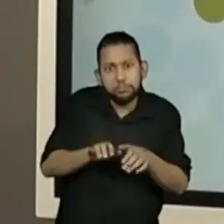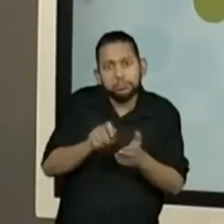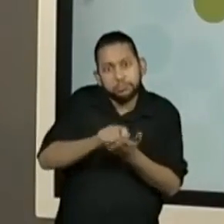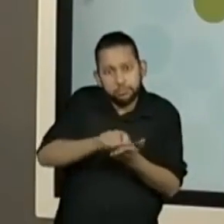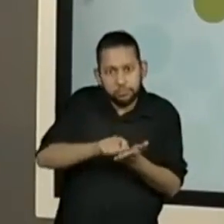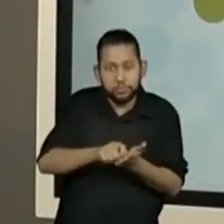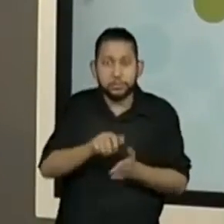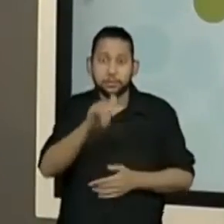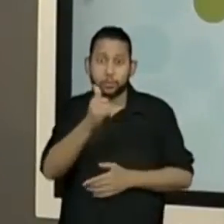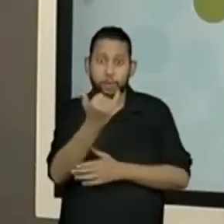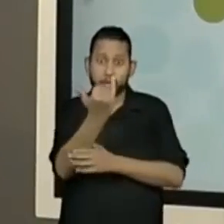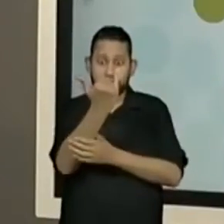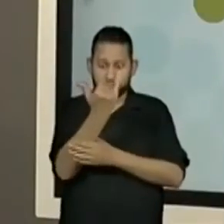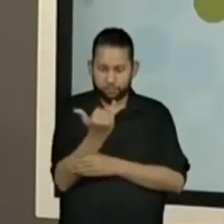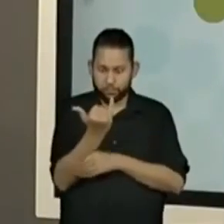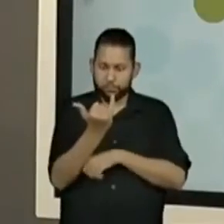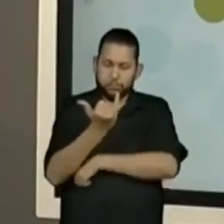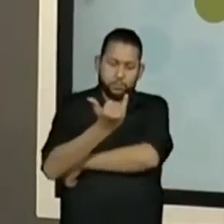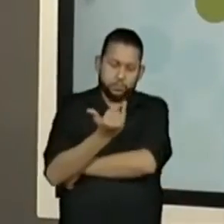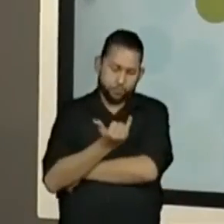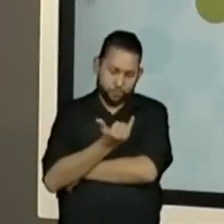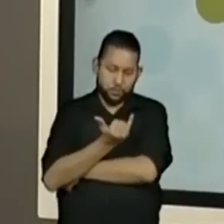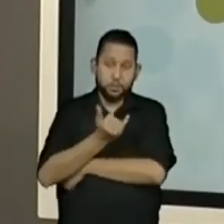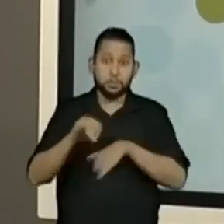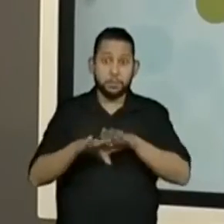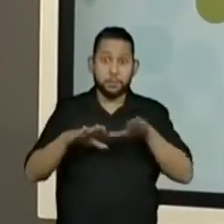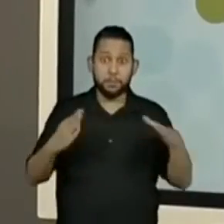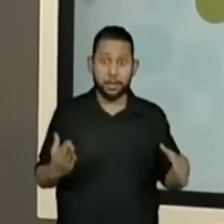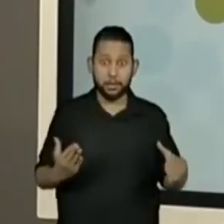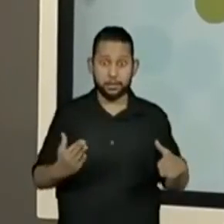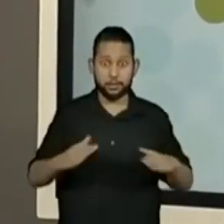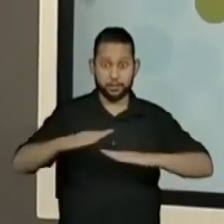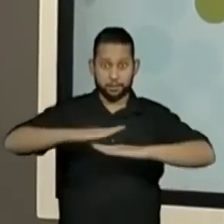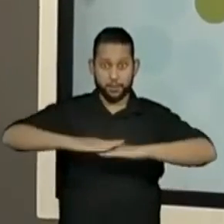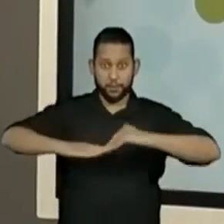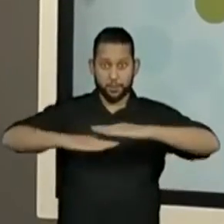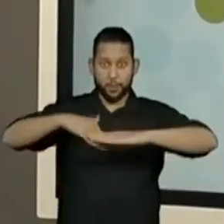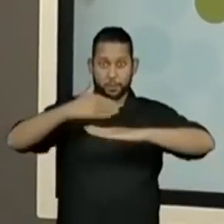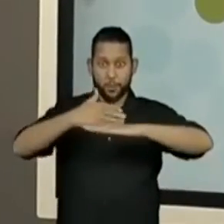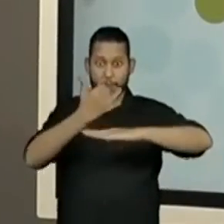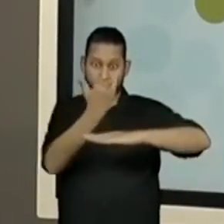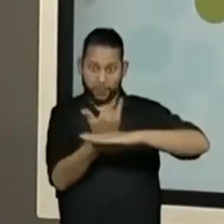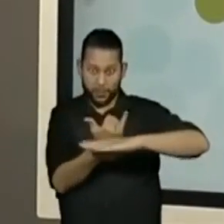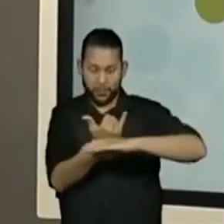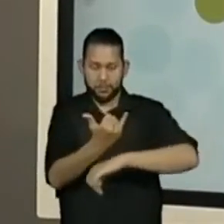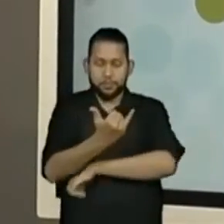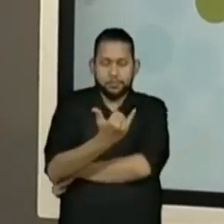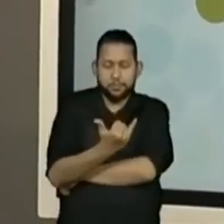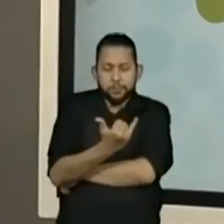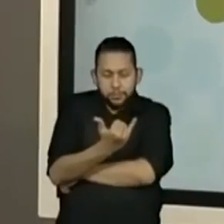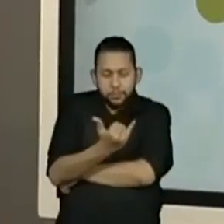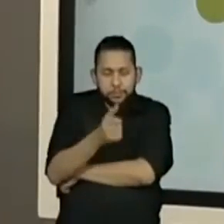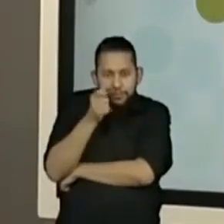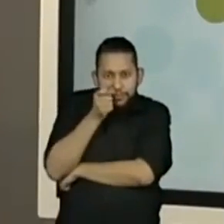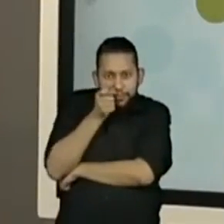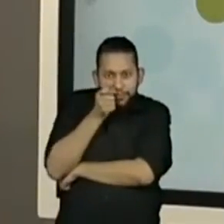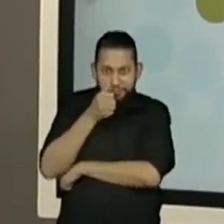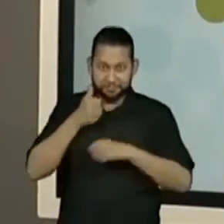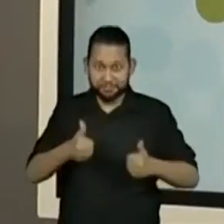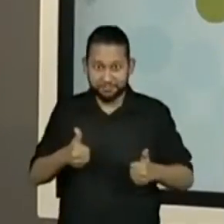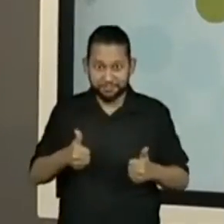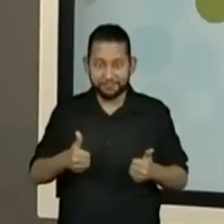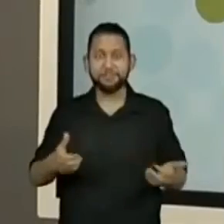tá assistindo no celular Após celular aí numa mesinha e presta muita atenção ao que a gente vai fazer aqui hoje